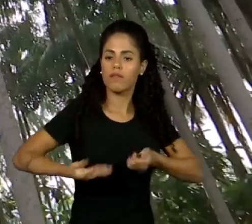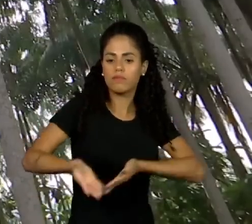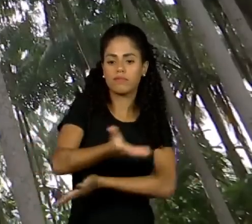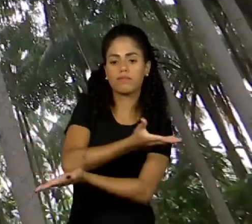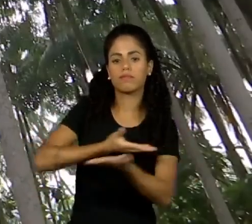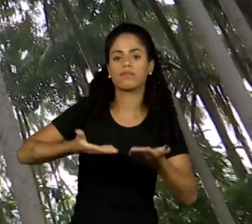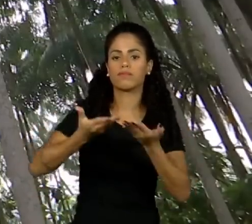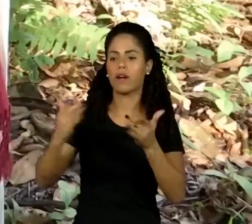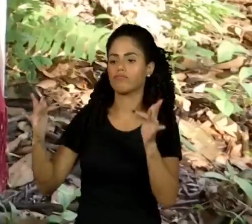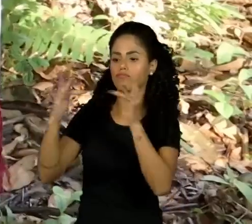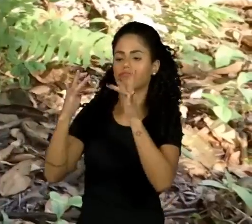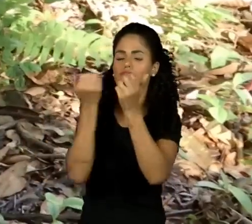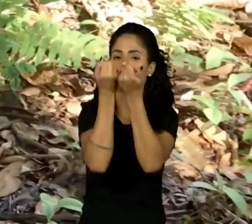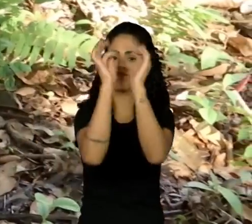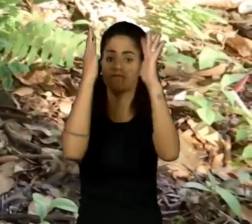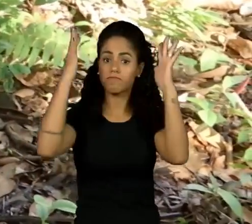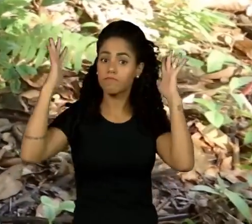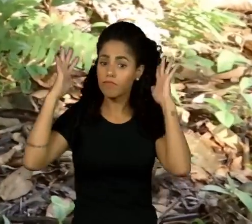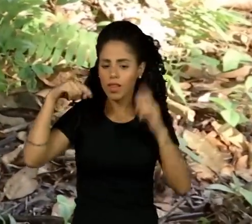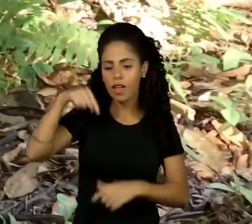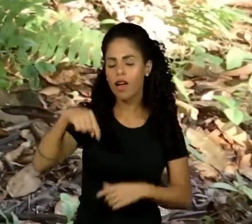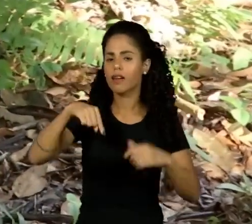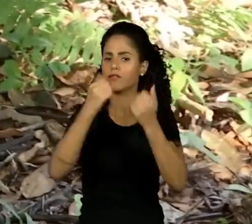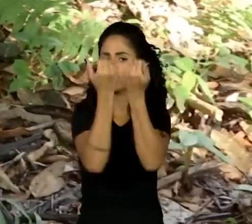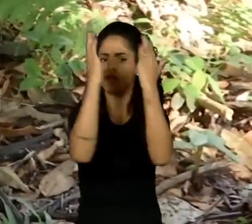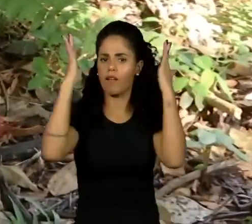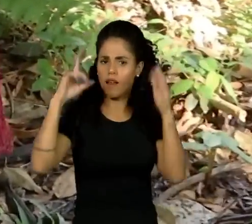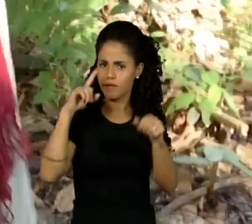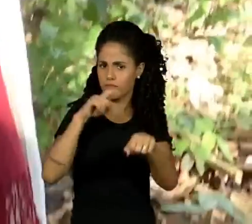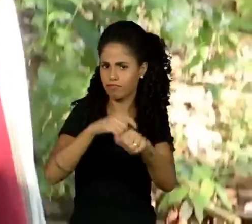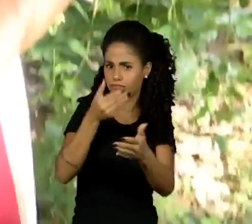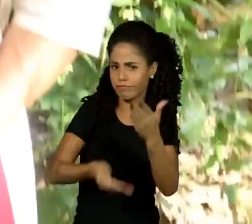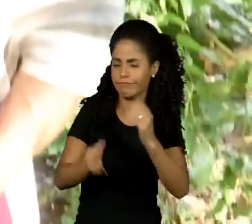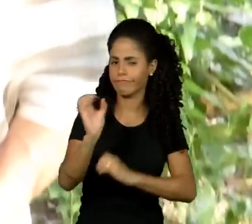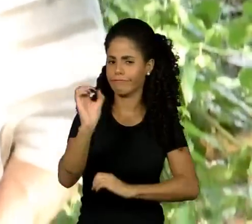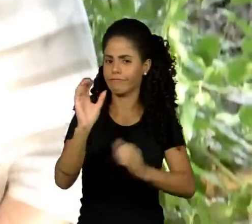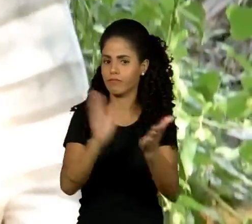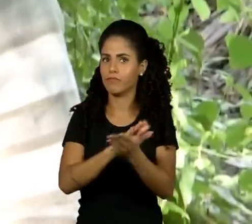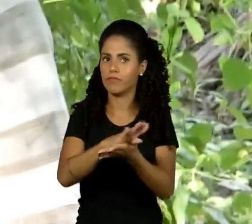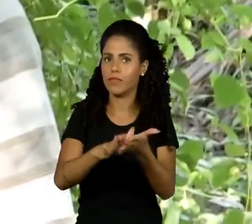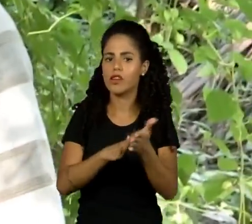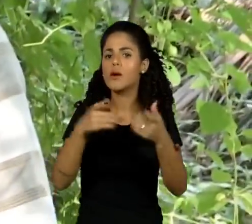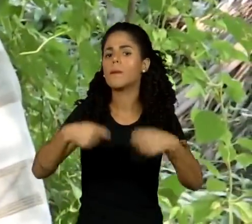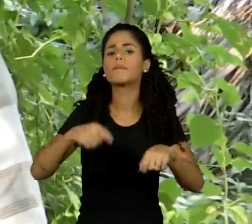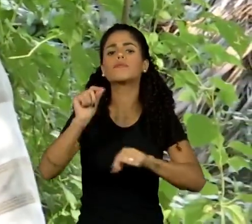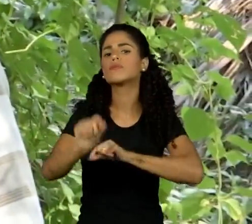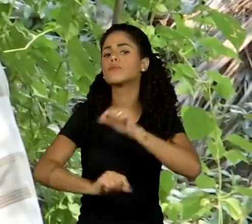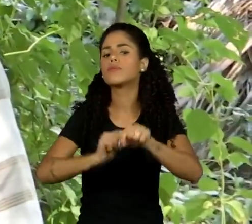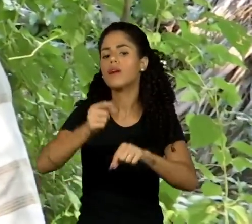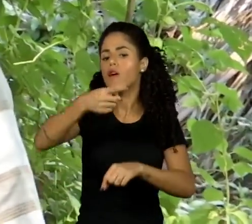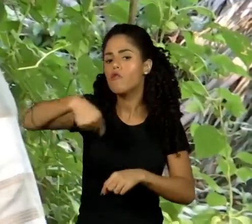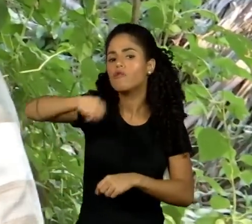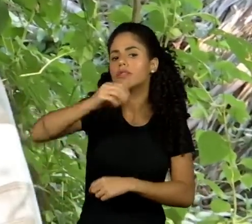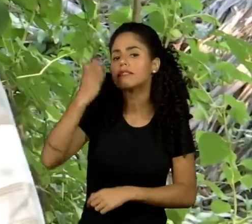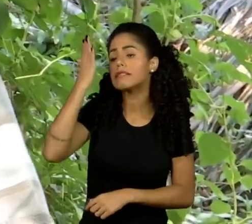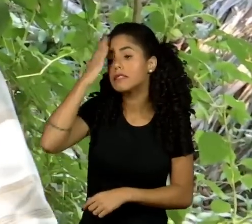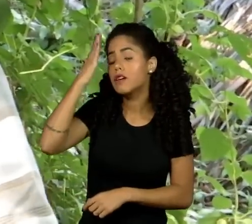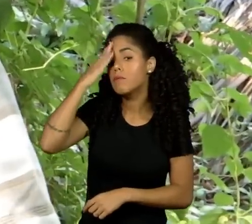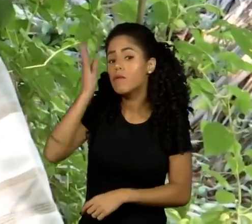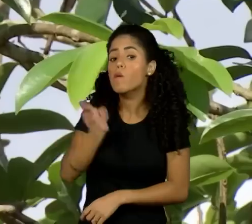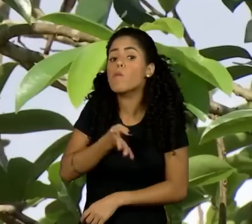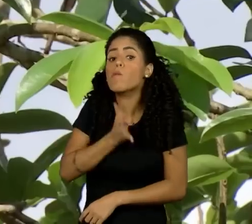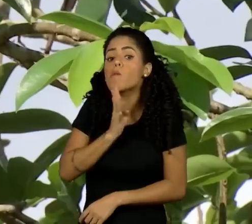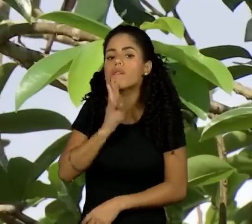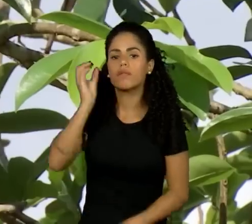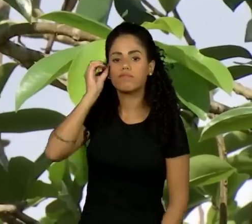floresta. Nada da floresta se perde. O que precisa mesmo é você ter conhecimento para